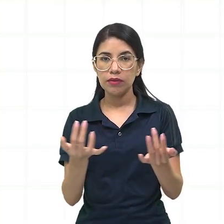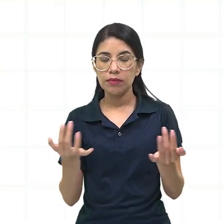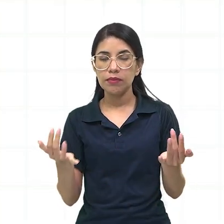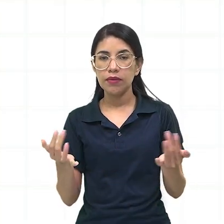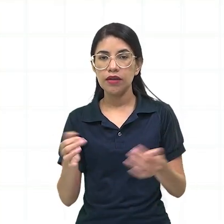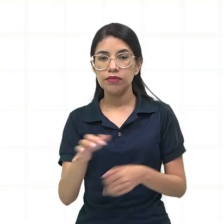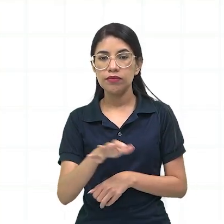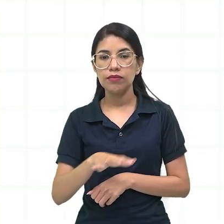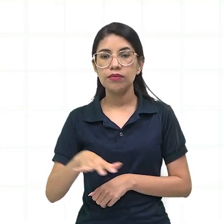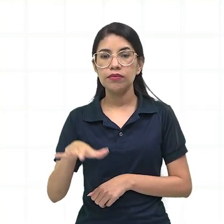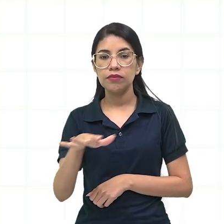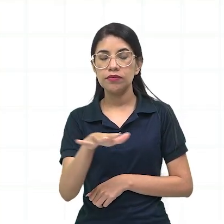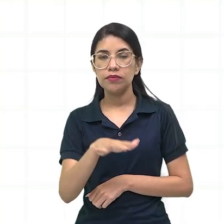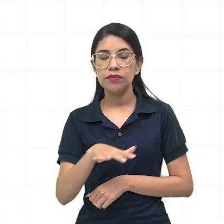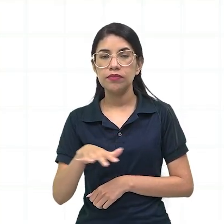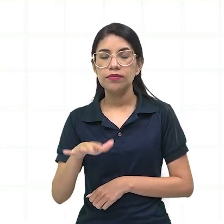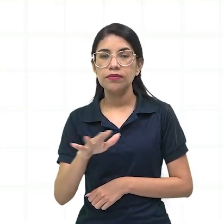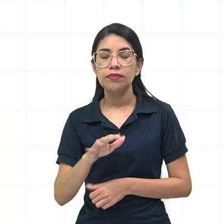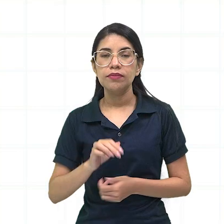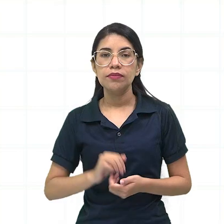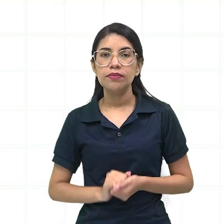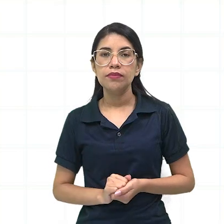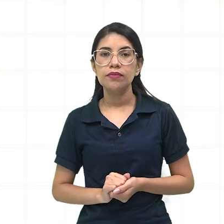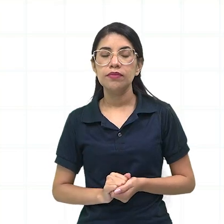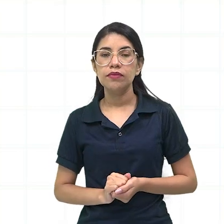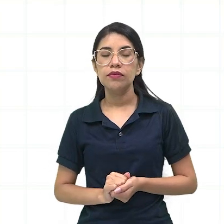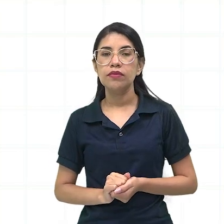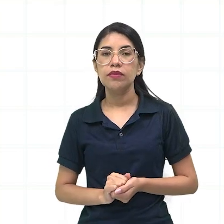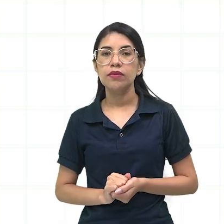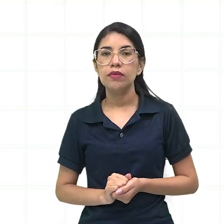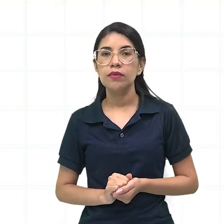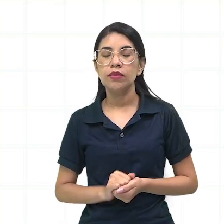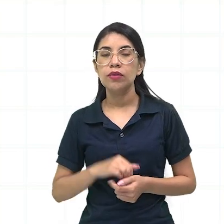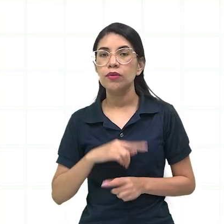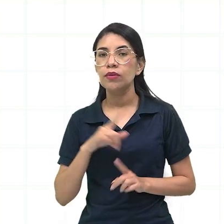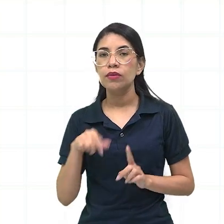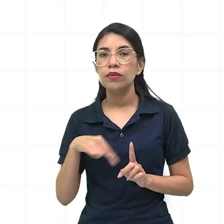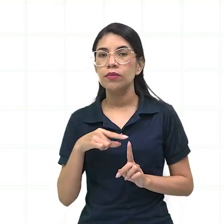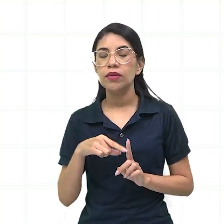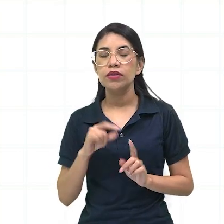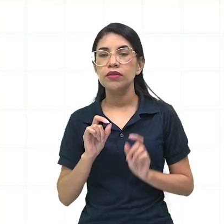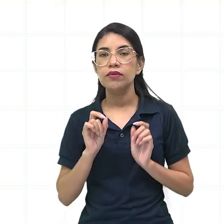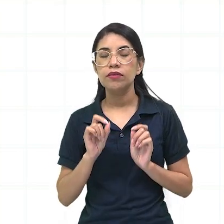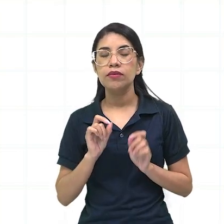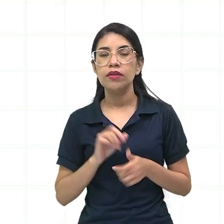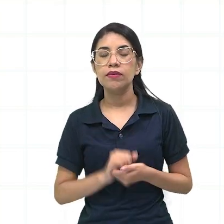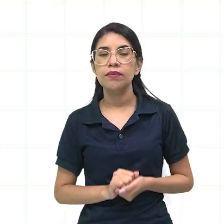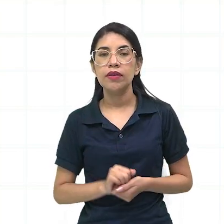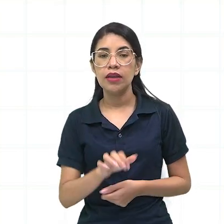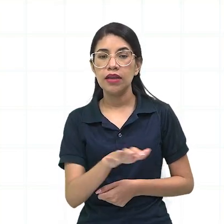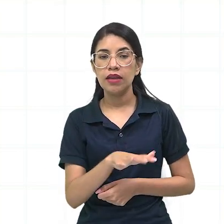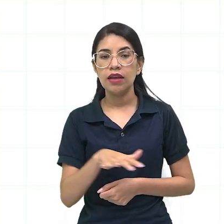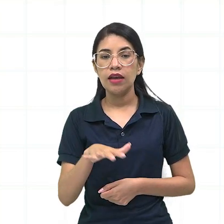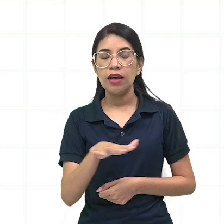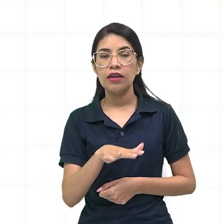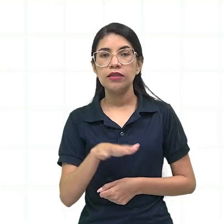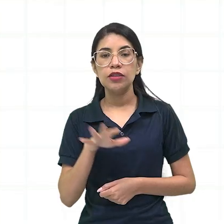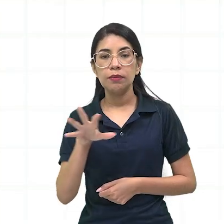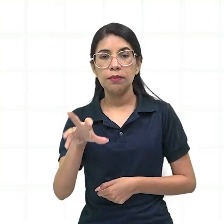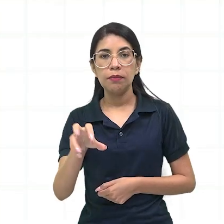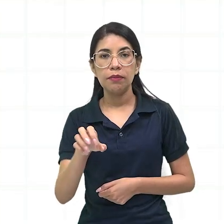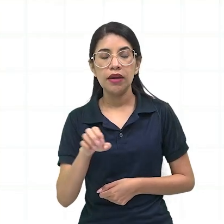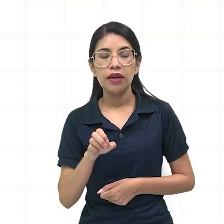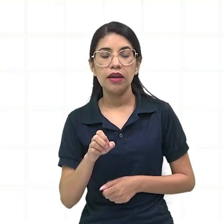todos esses aqui são os jardins centrais. E eles têm a função de quê? Eles vão ser os responsáveis por ir buscar a